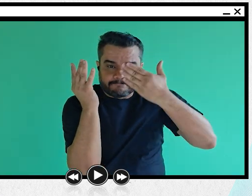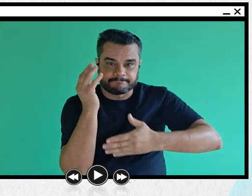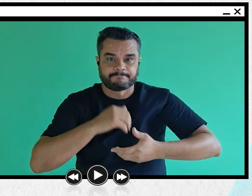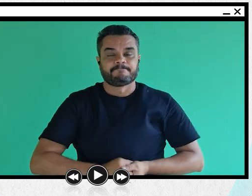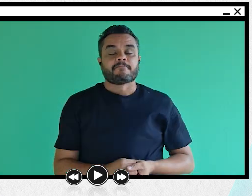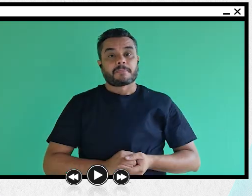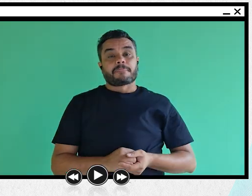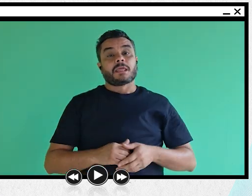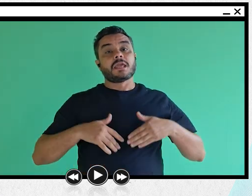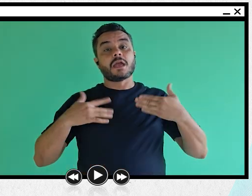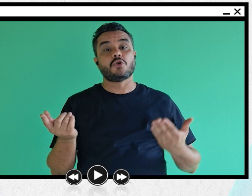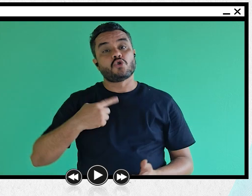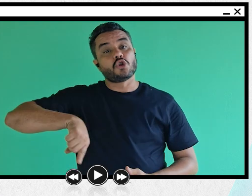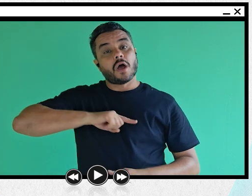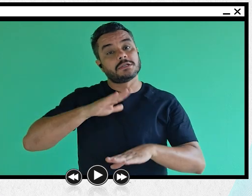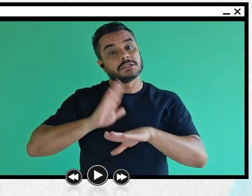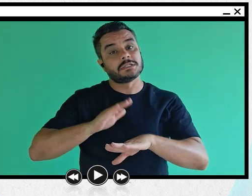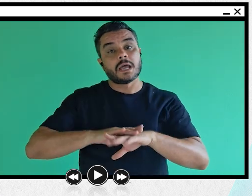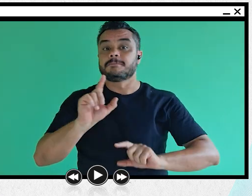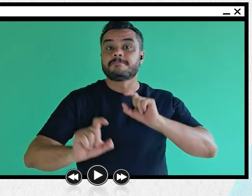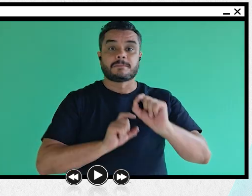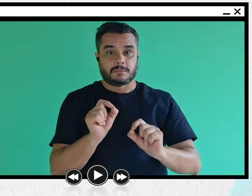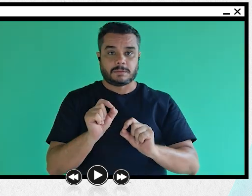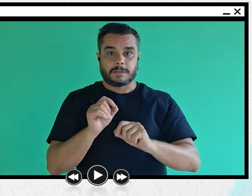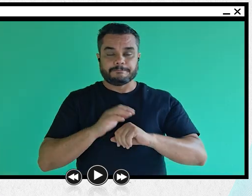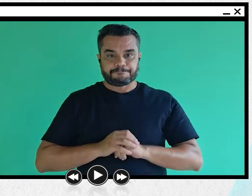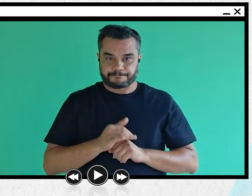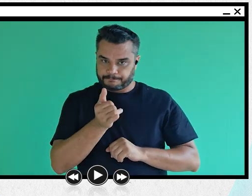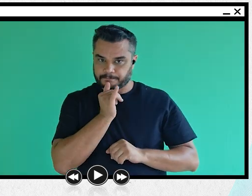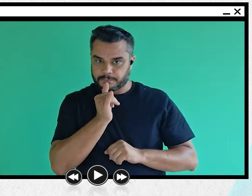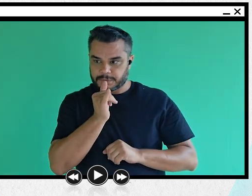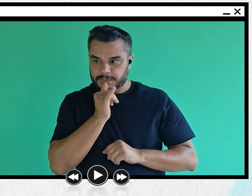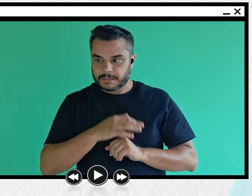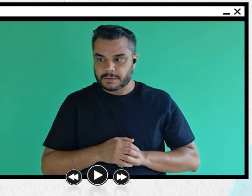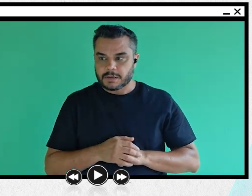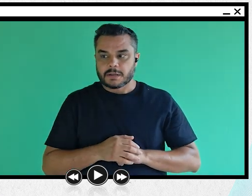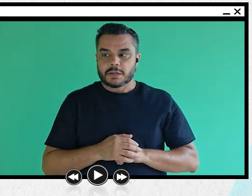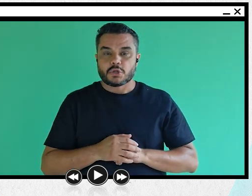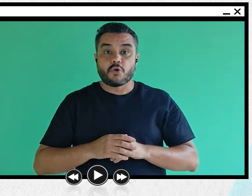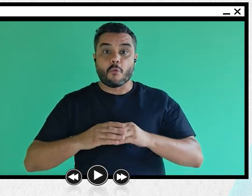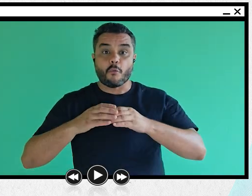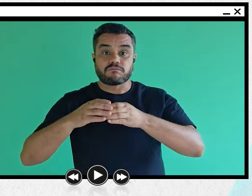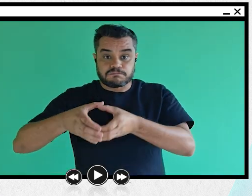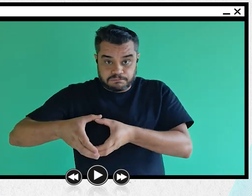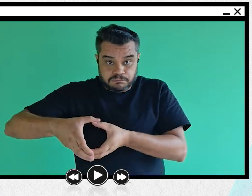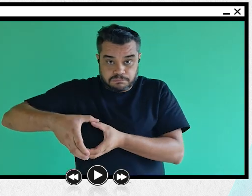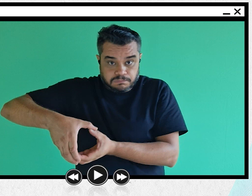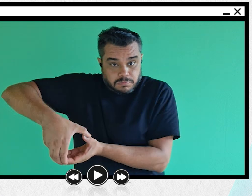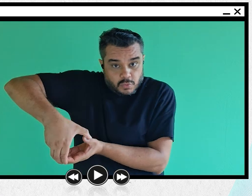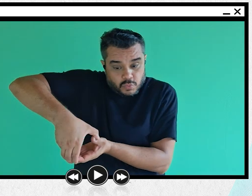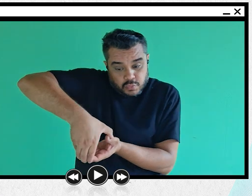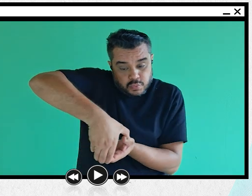E aí, o que a gente fez também é o seguinte, a saída do jardim filtrante é feita na forma de um funilzinho, de um cachimbinho,